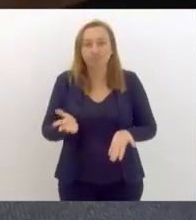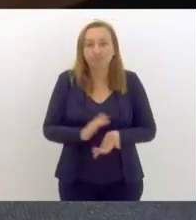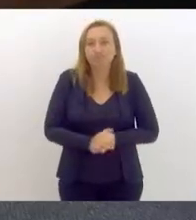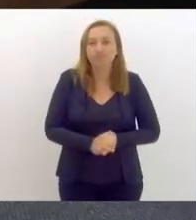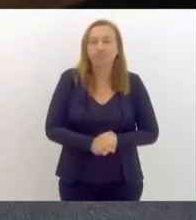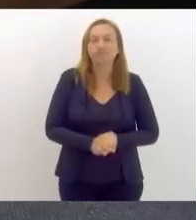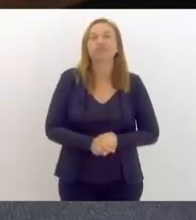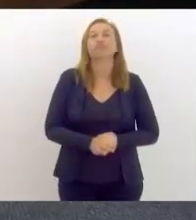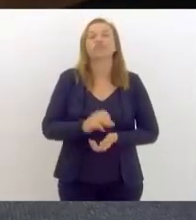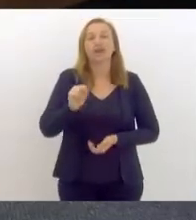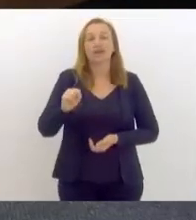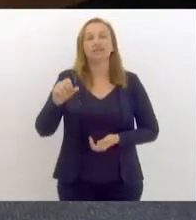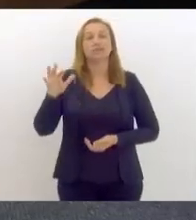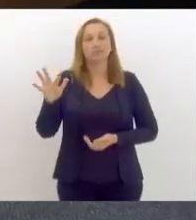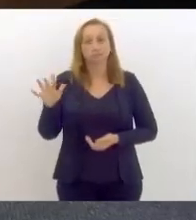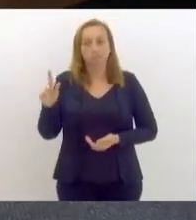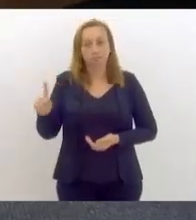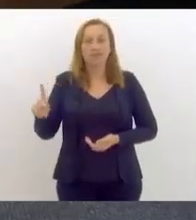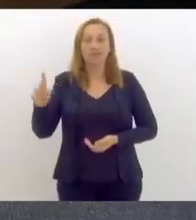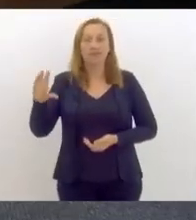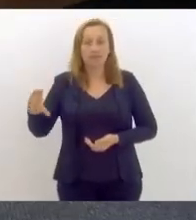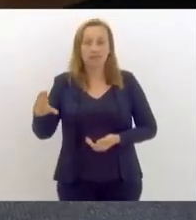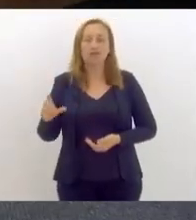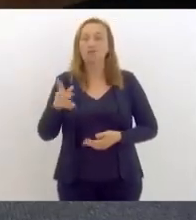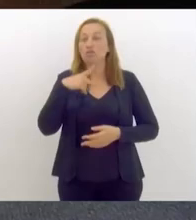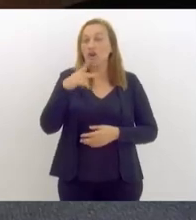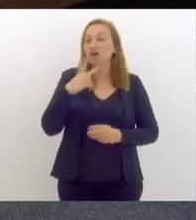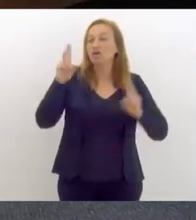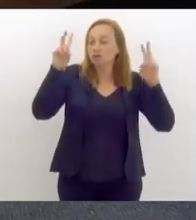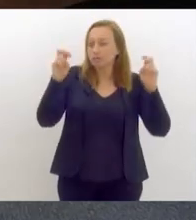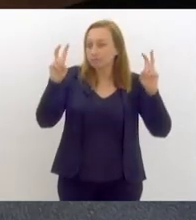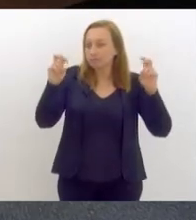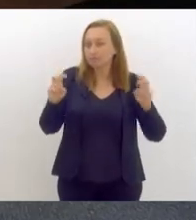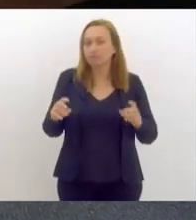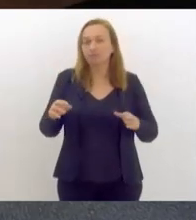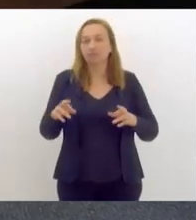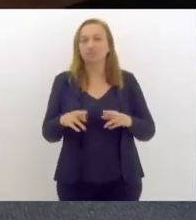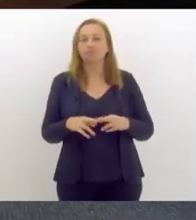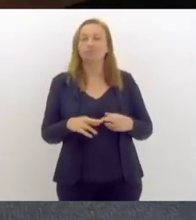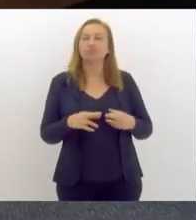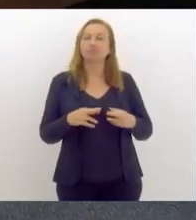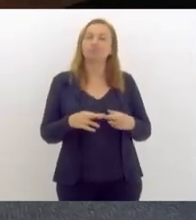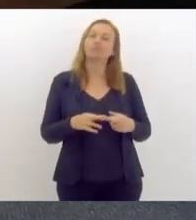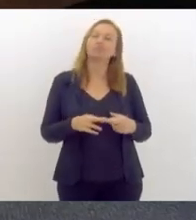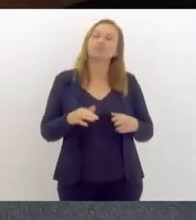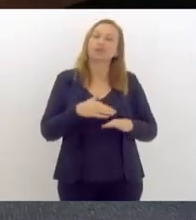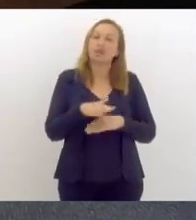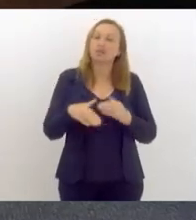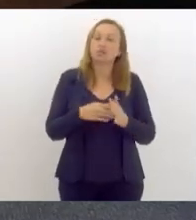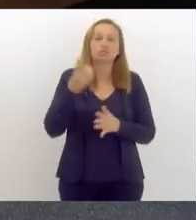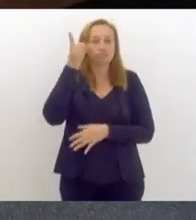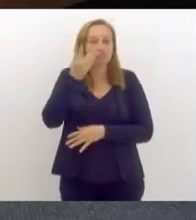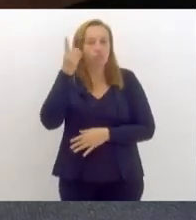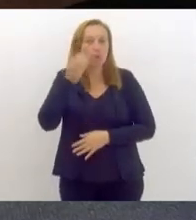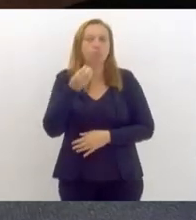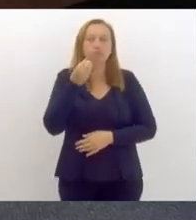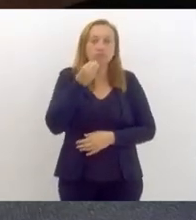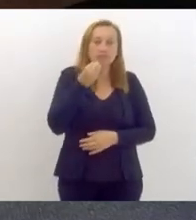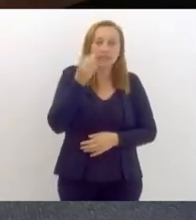SPC então eu tô colocando aqui uma questão que é pontual diz respeito a todos os deputados quando teve aqui a